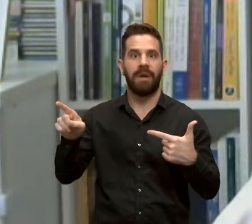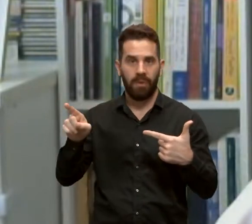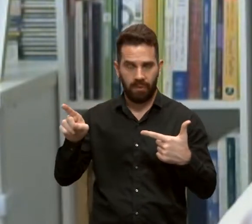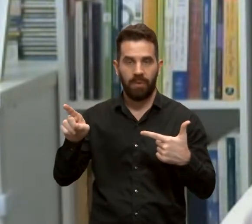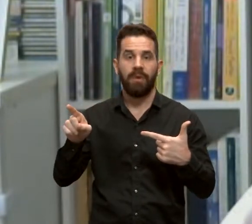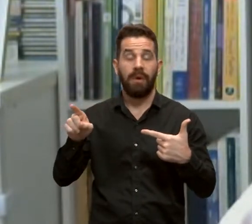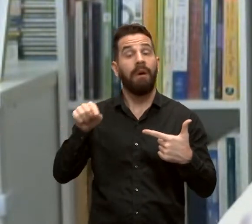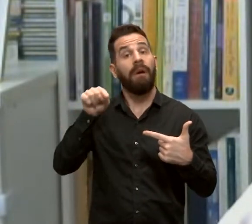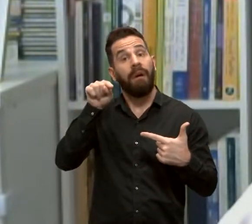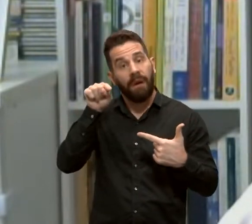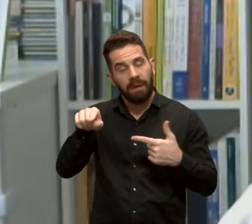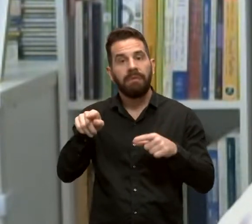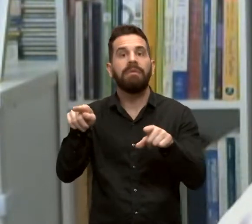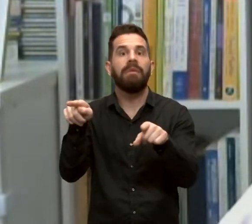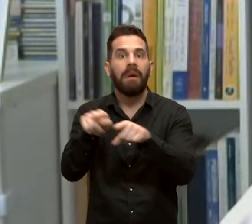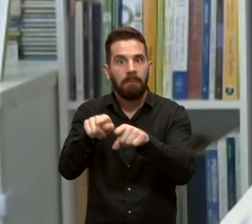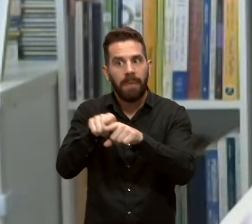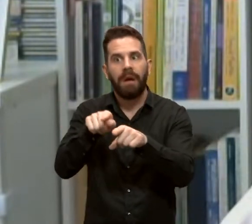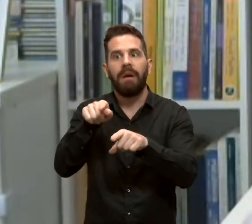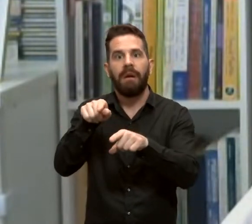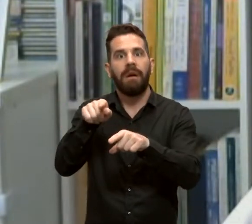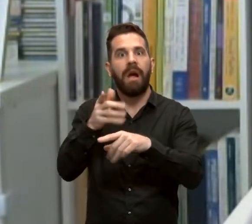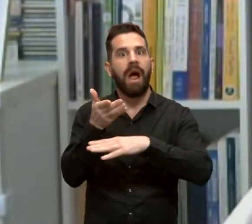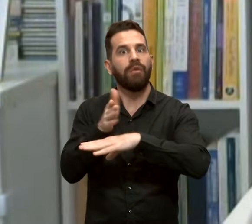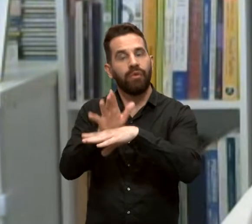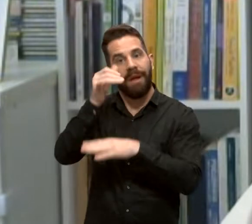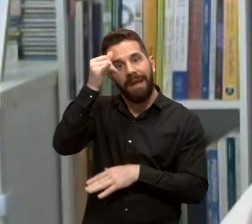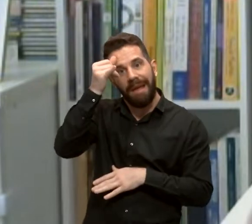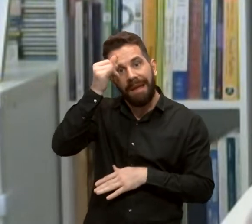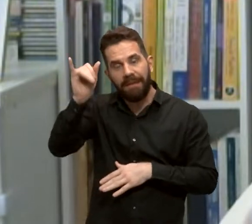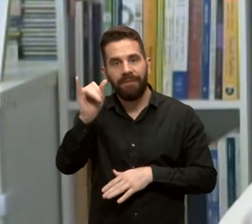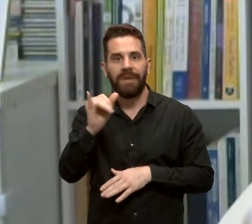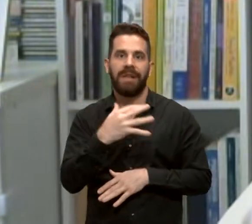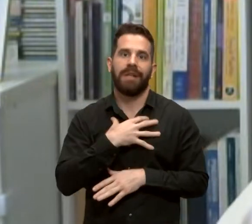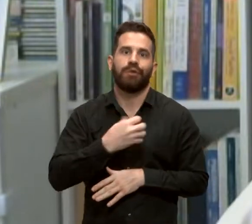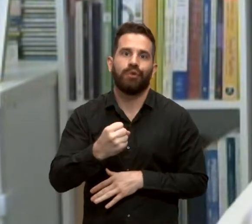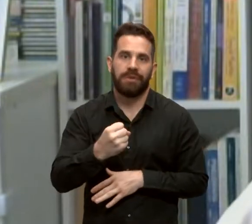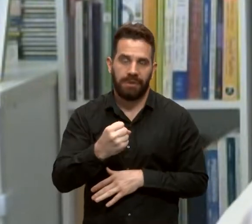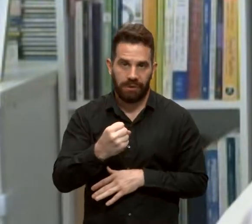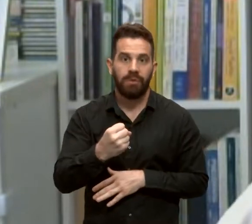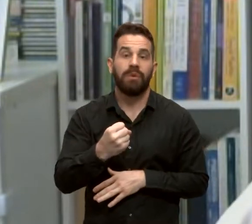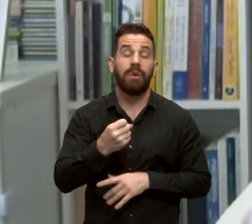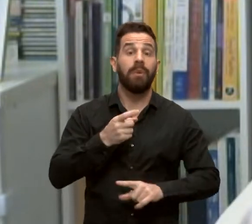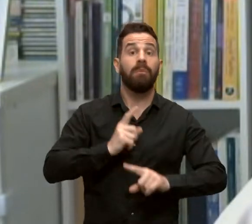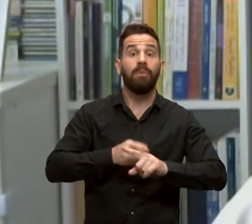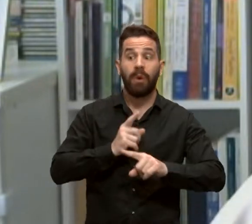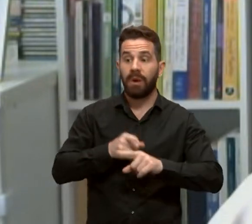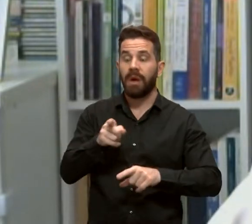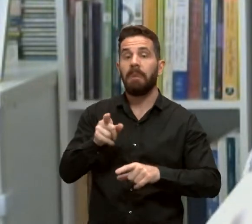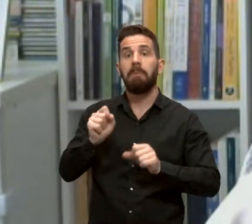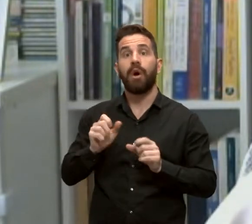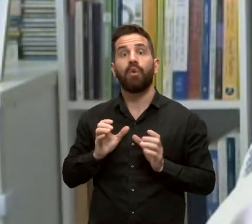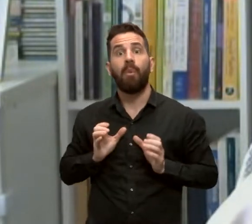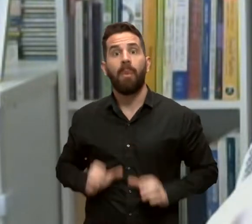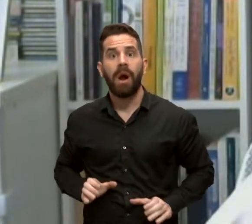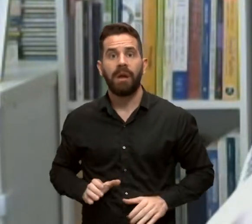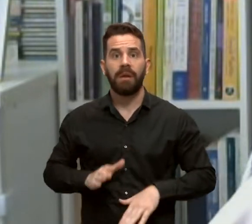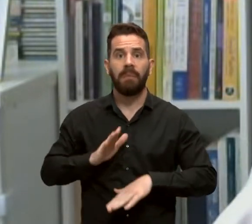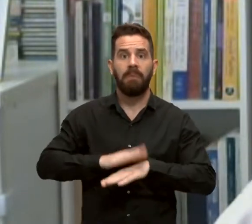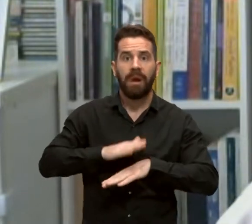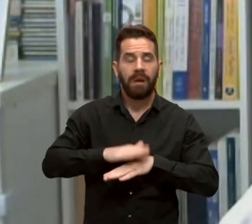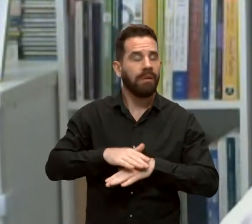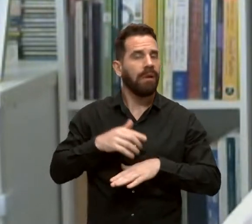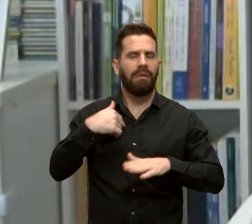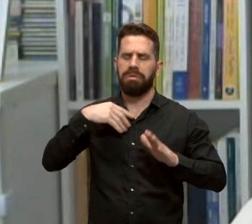de prevenção ao suicídio, para que esses comportamentos autodestrutivos não aconteçam com